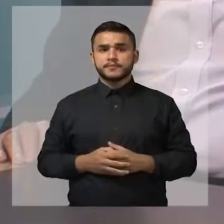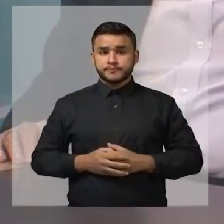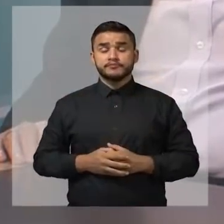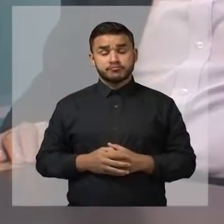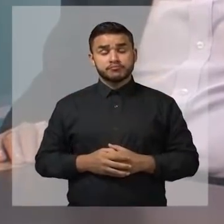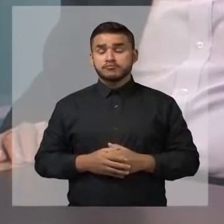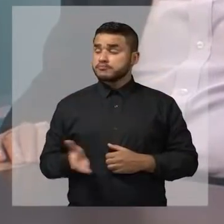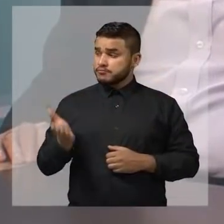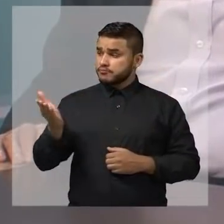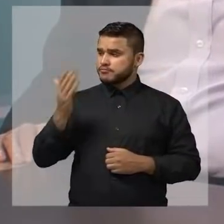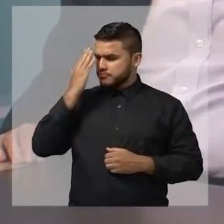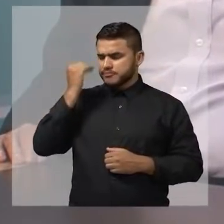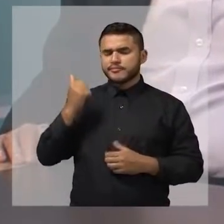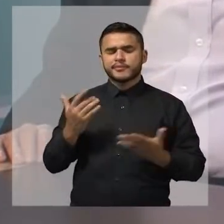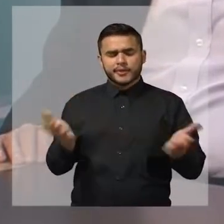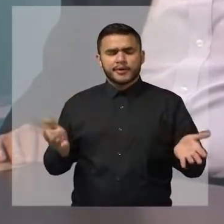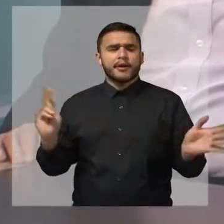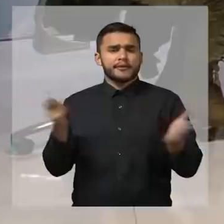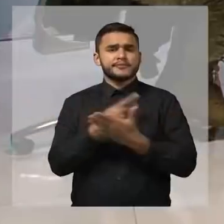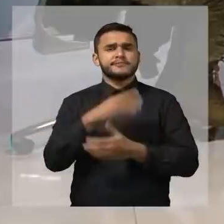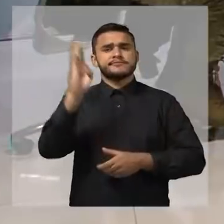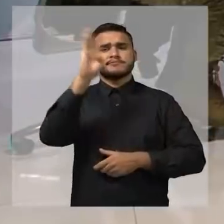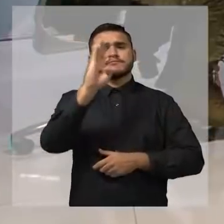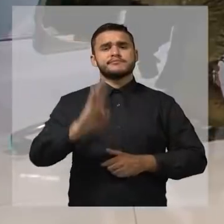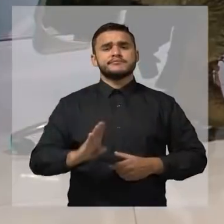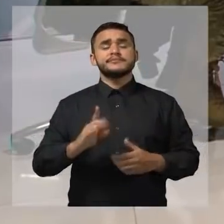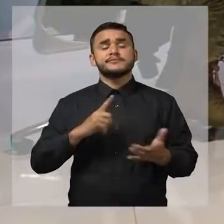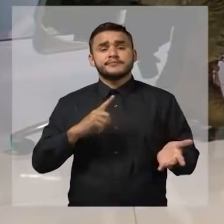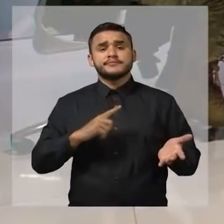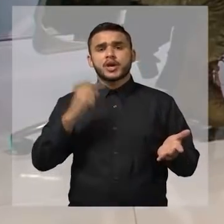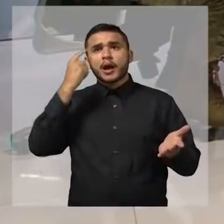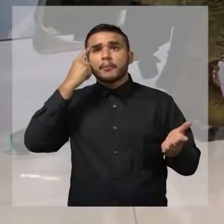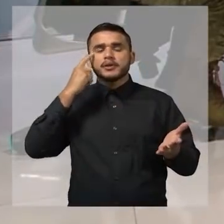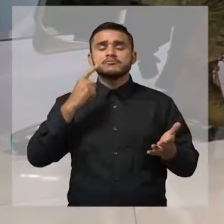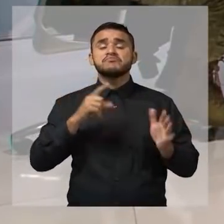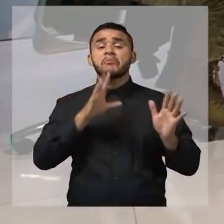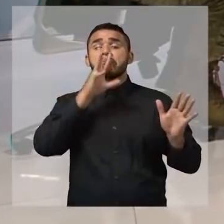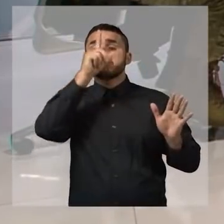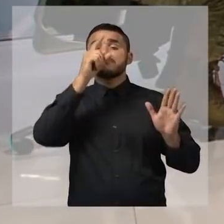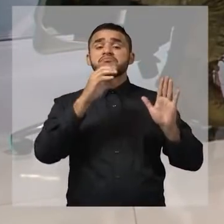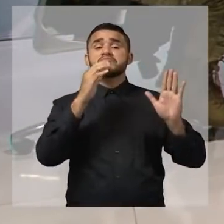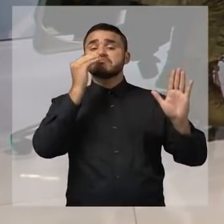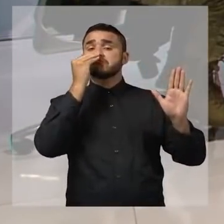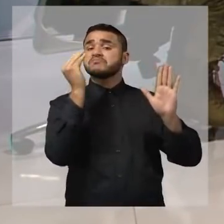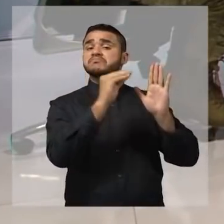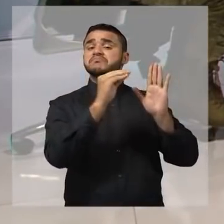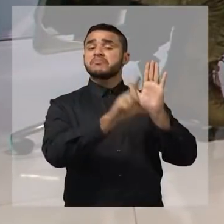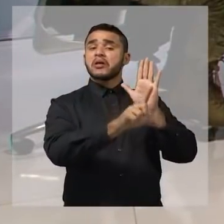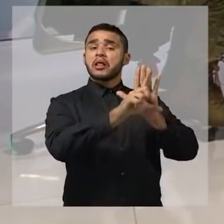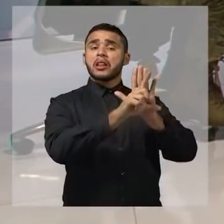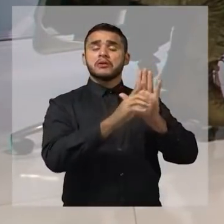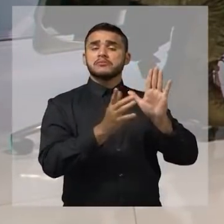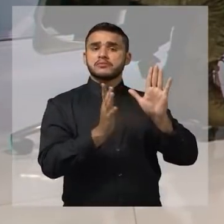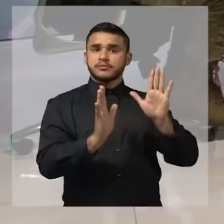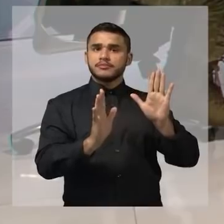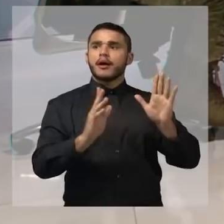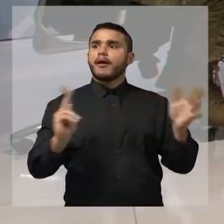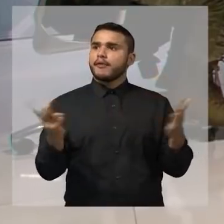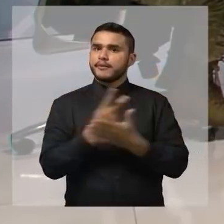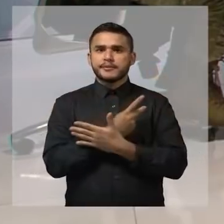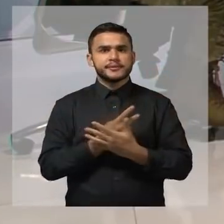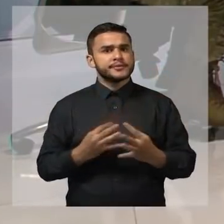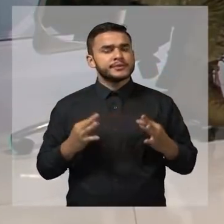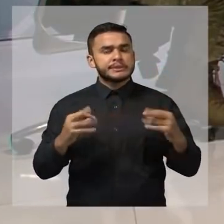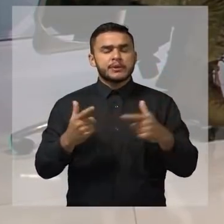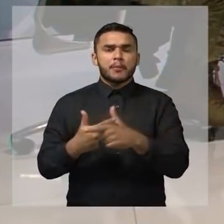efetivamente temos uma tradição malsã no Brasil de não se aplicar a lei. E por isso chegamos ao estágio que nós chegamos em todos os